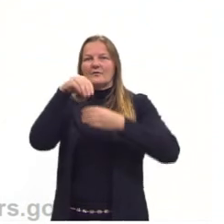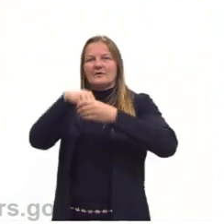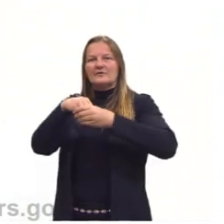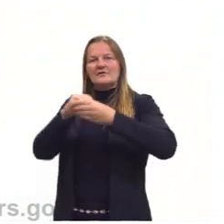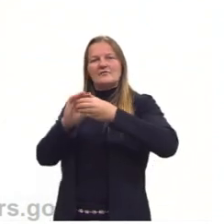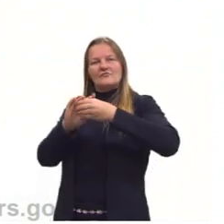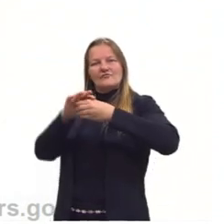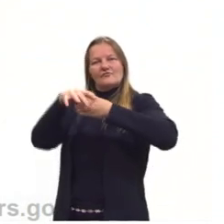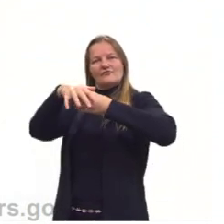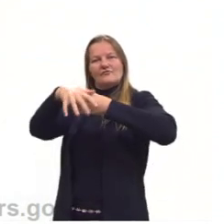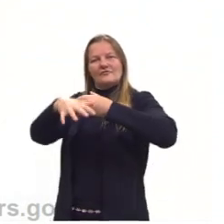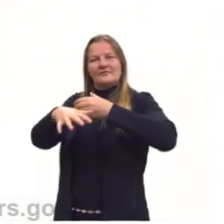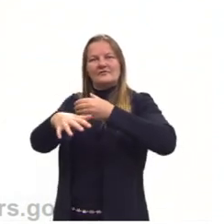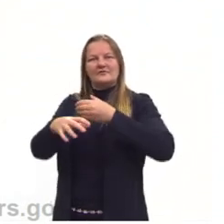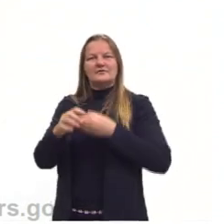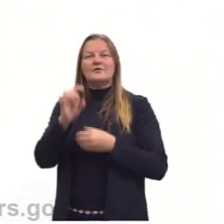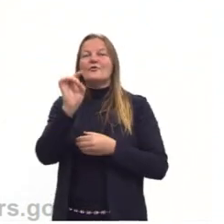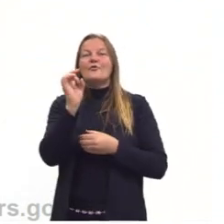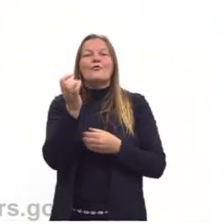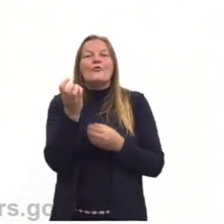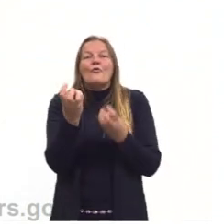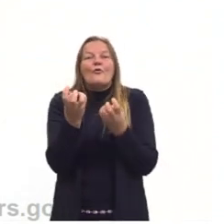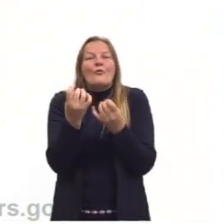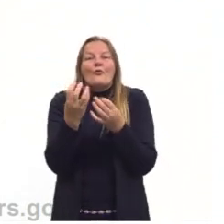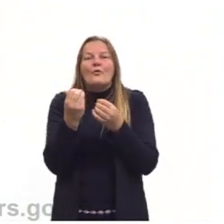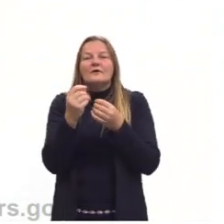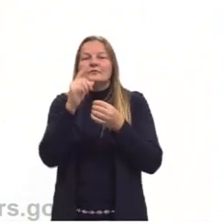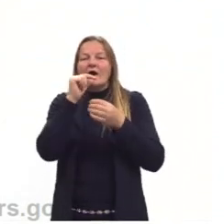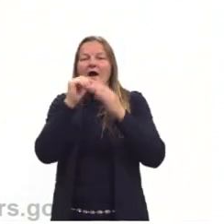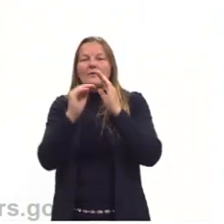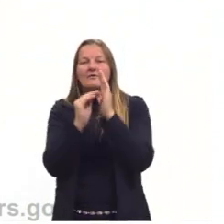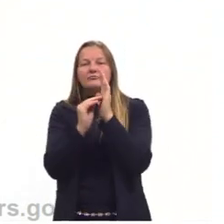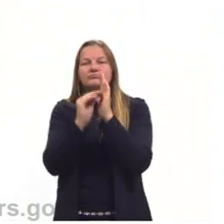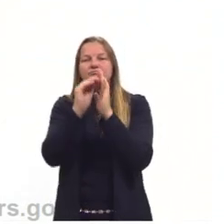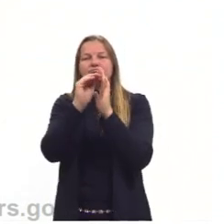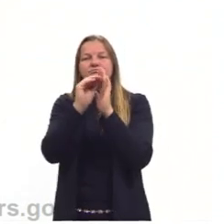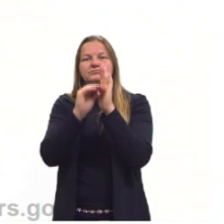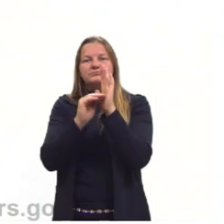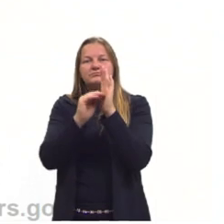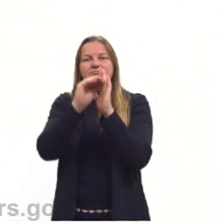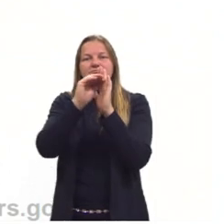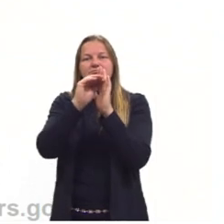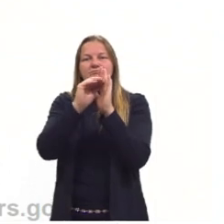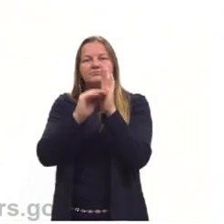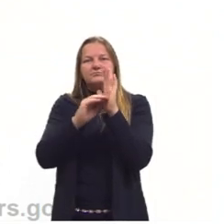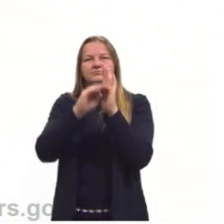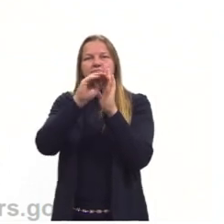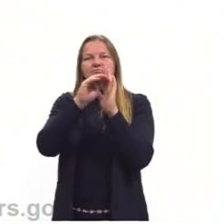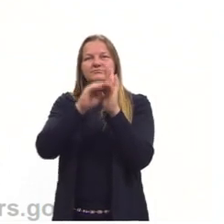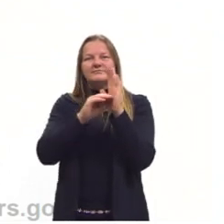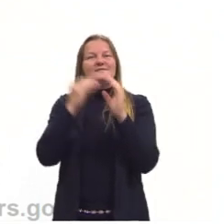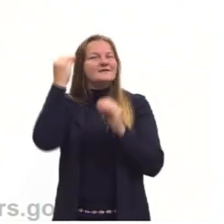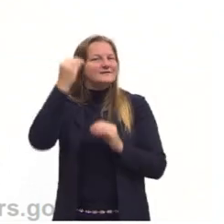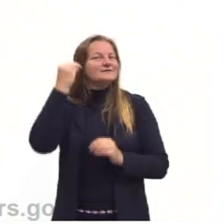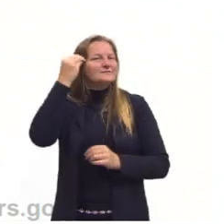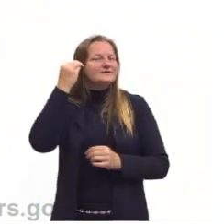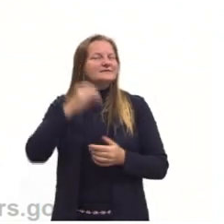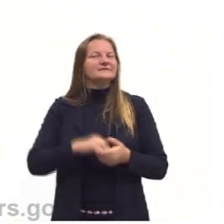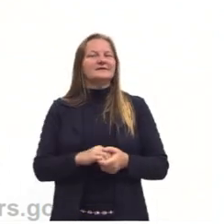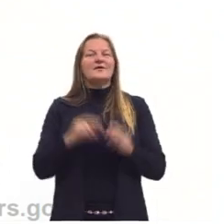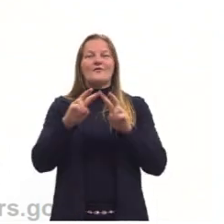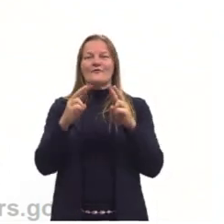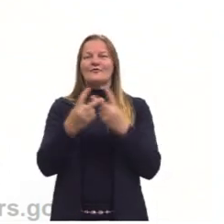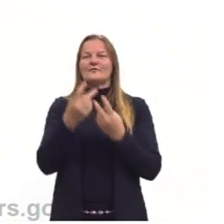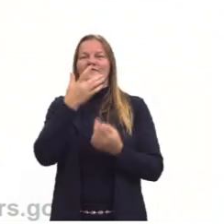e observando apenas o quanto a água subiu tá fazendo essa então essa diferença de volume